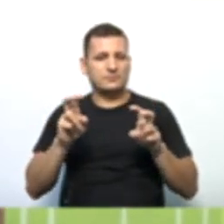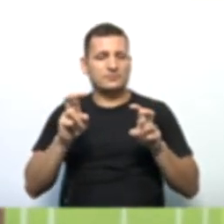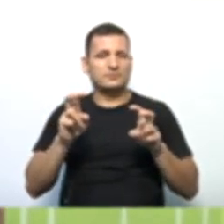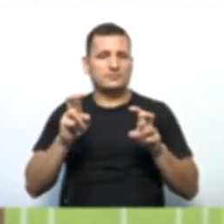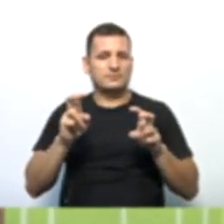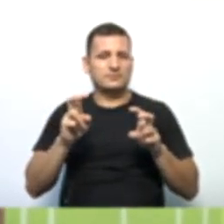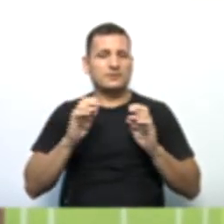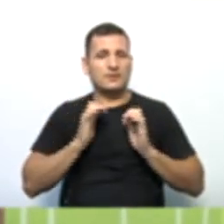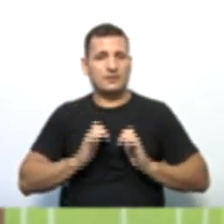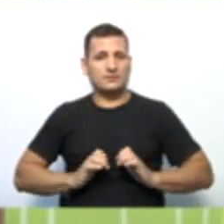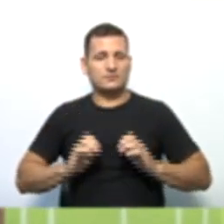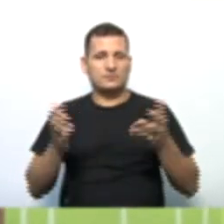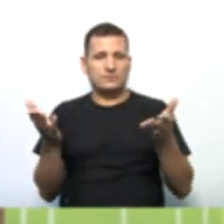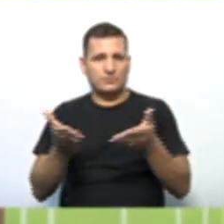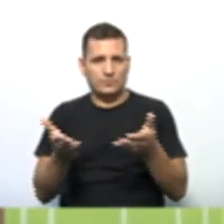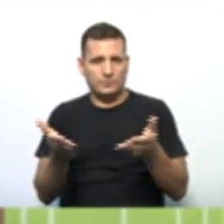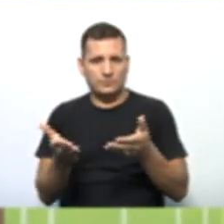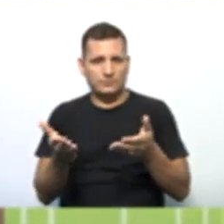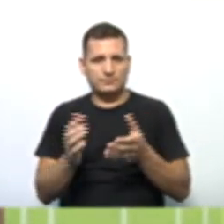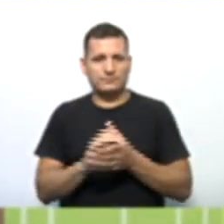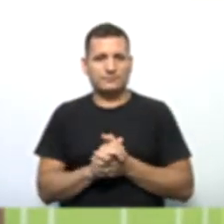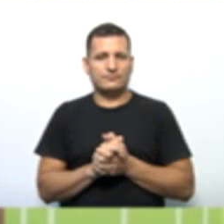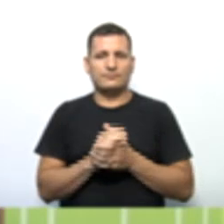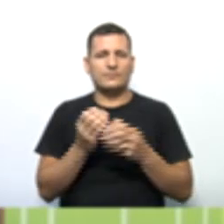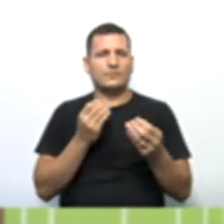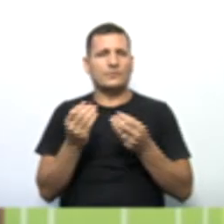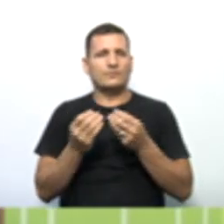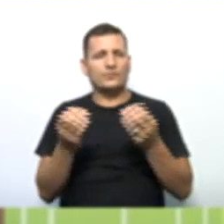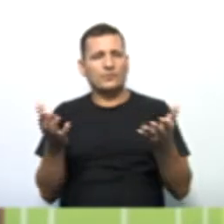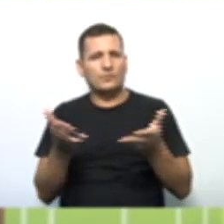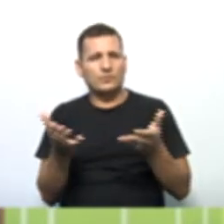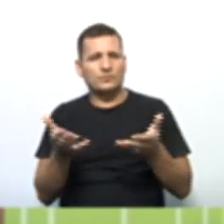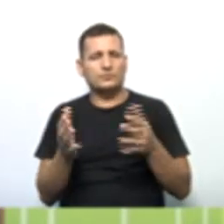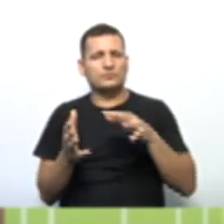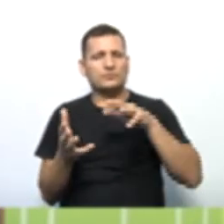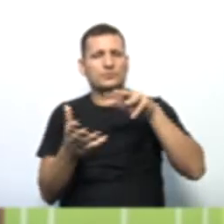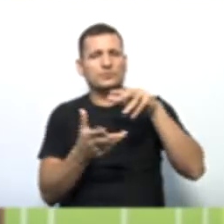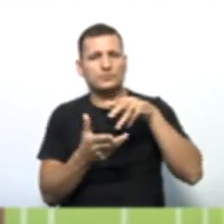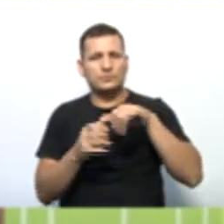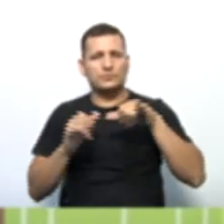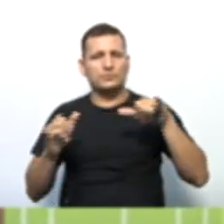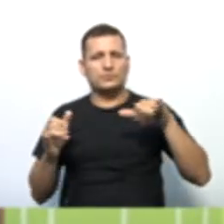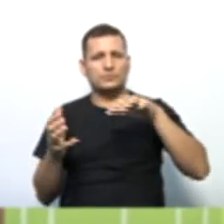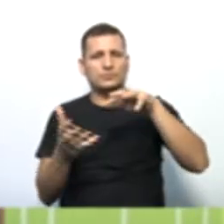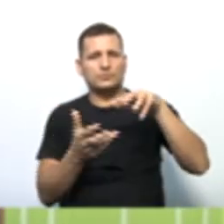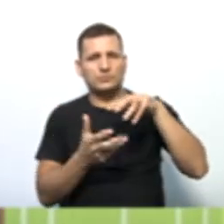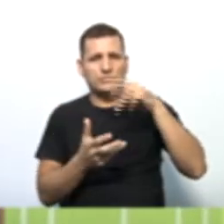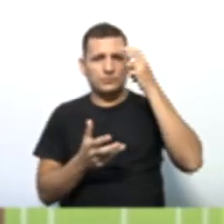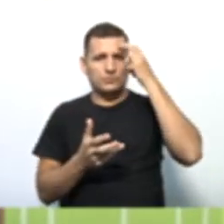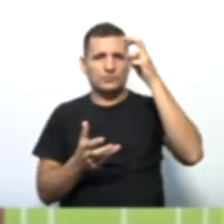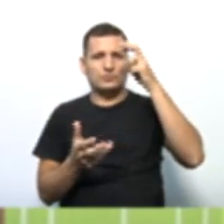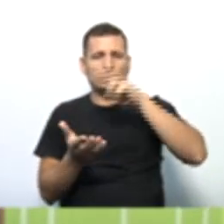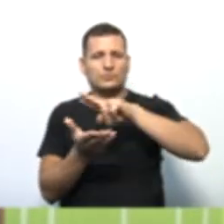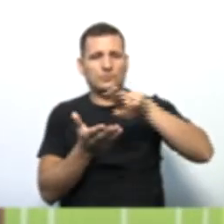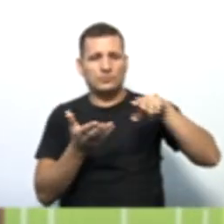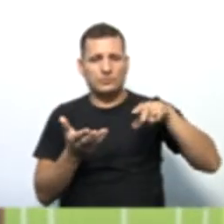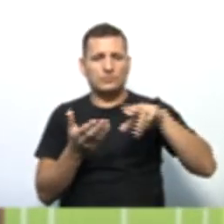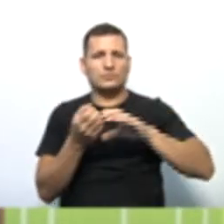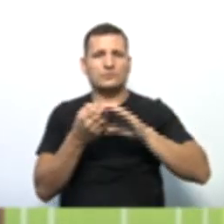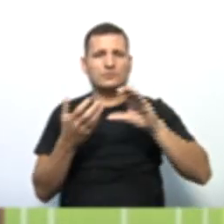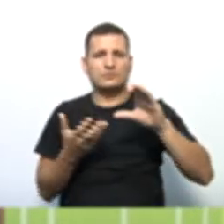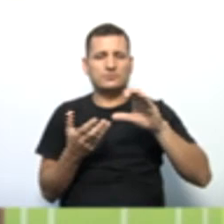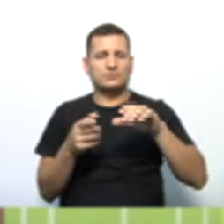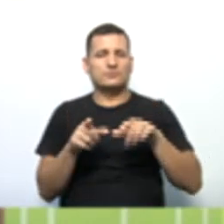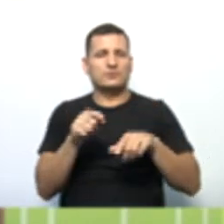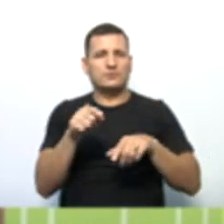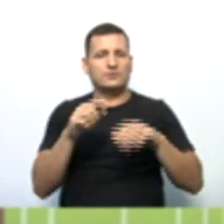ética nos dias de hoje. Como é que anda a reflexão no mundo globalizado, multicultural, e as características dessa ética que